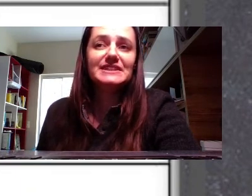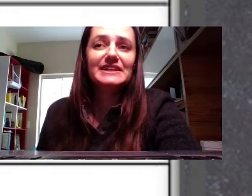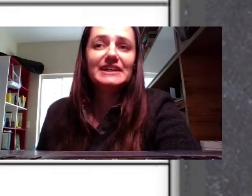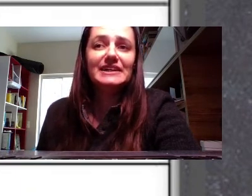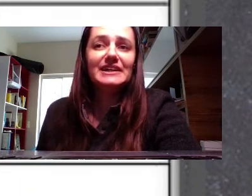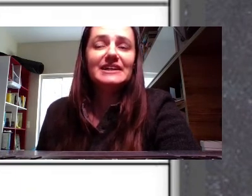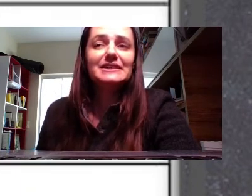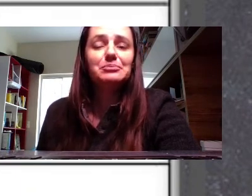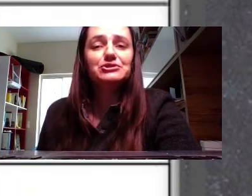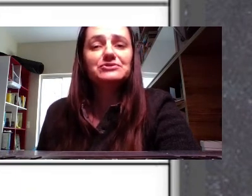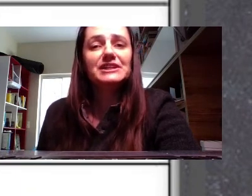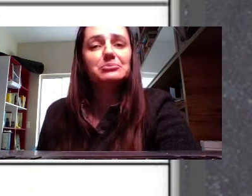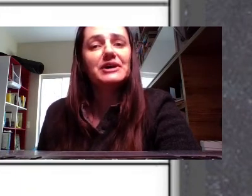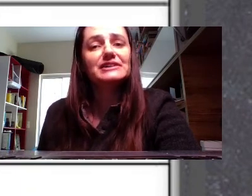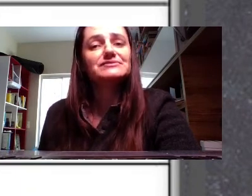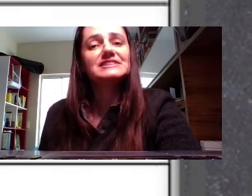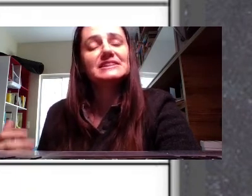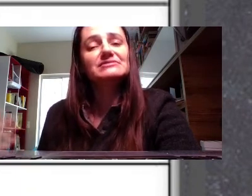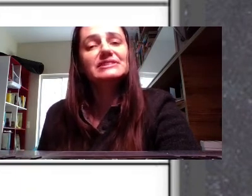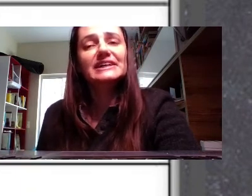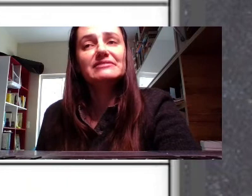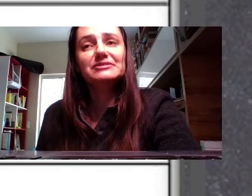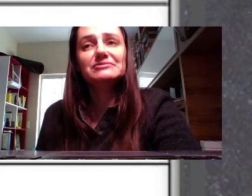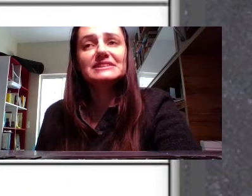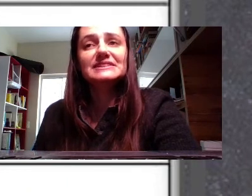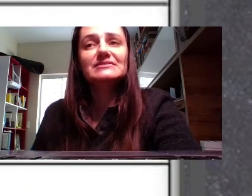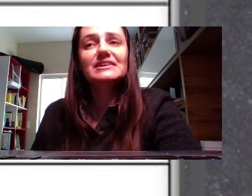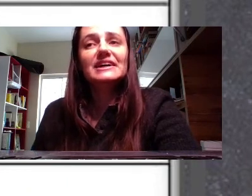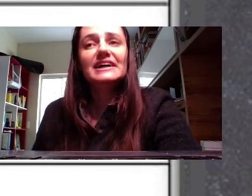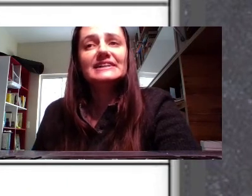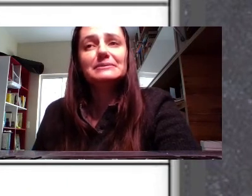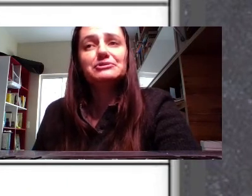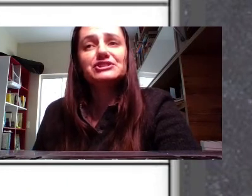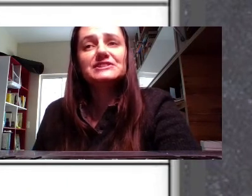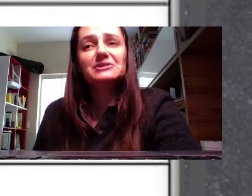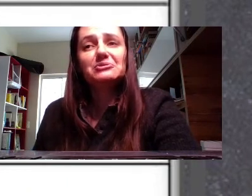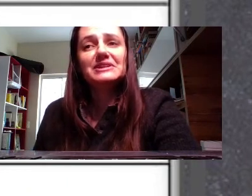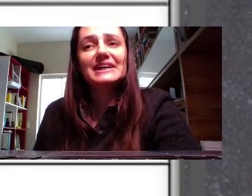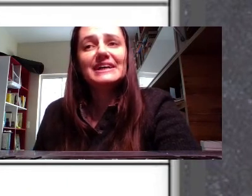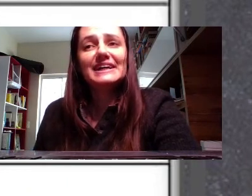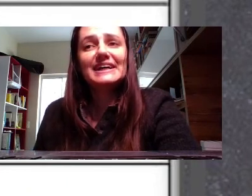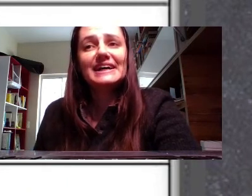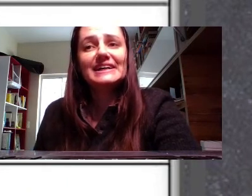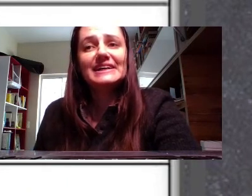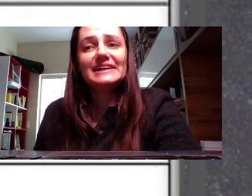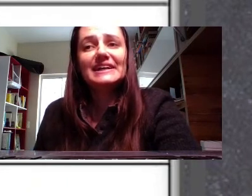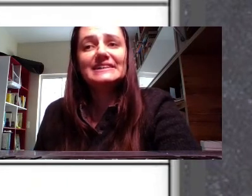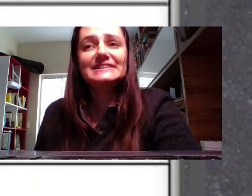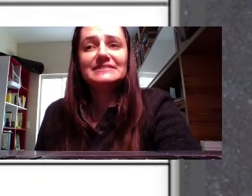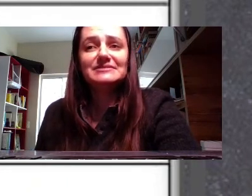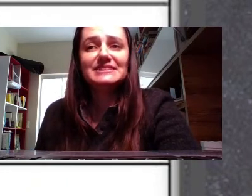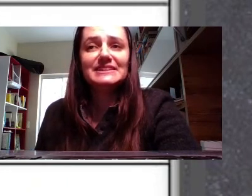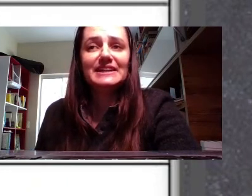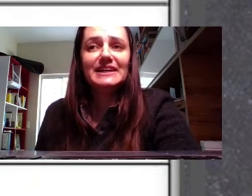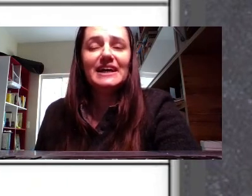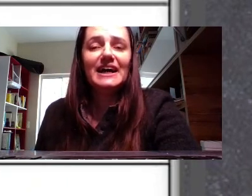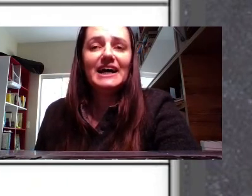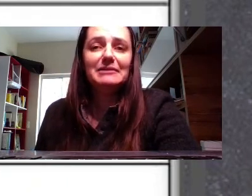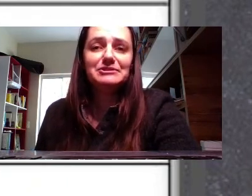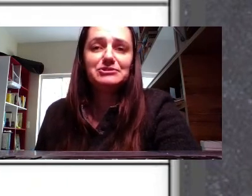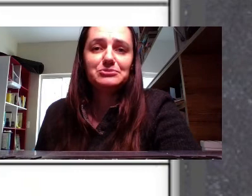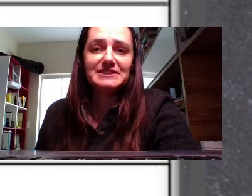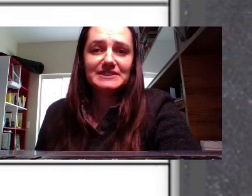endométrio com sangue. Depois de um tempo, caso você não tenha fecundação, essa progesterona, ela cai, e aí sim você